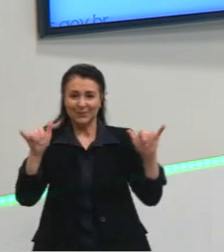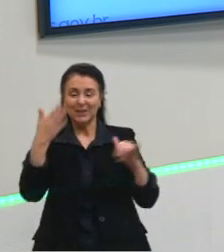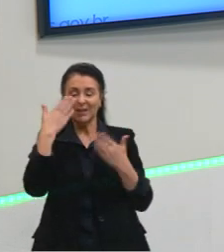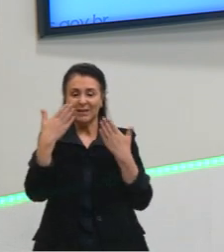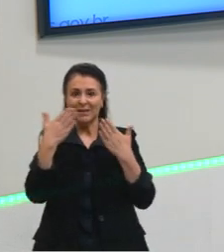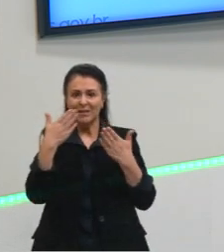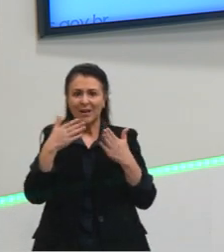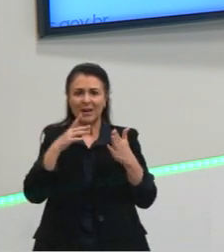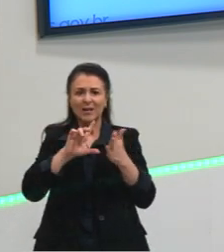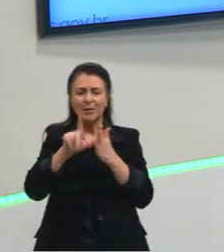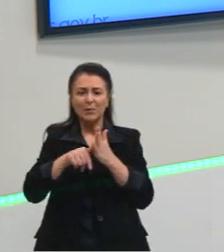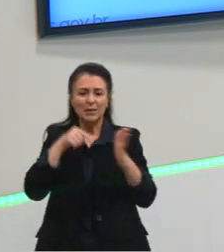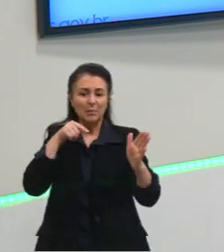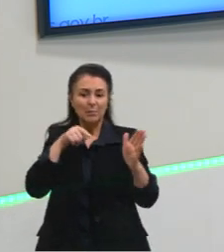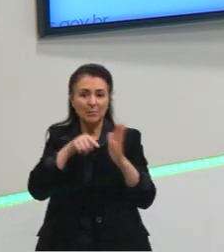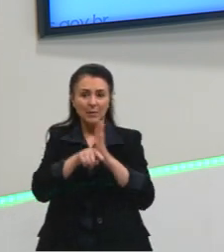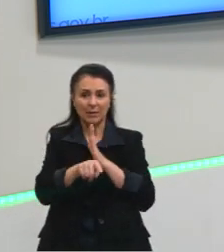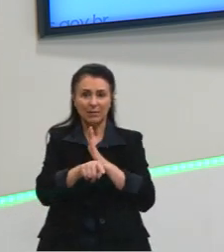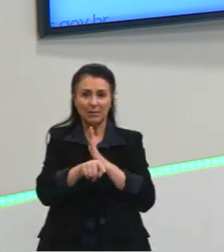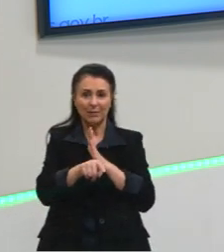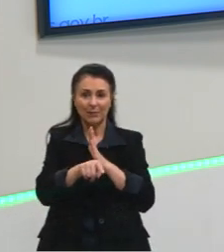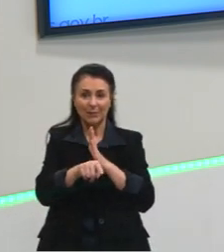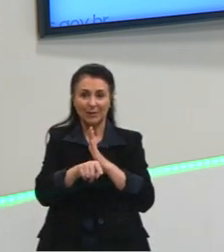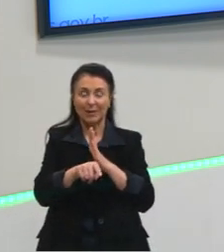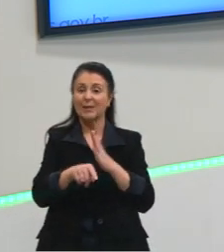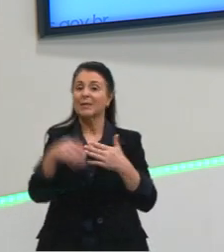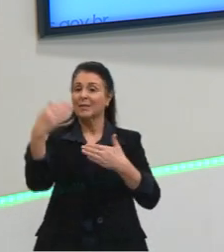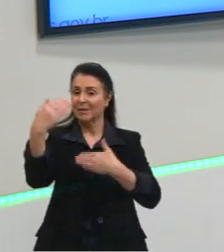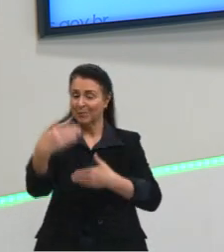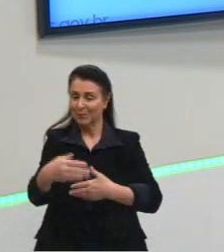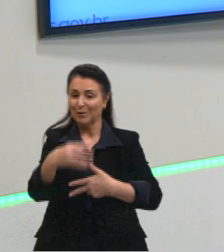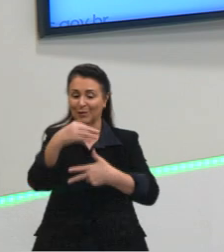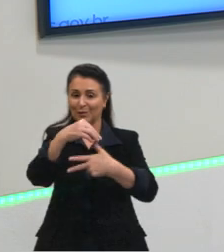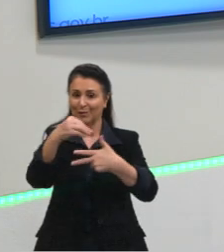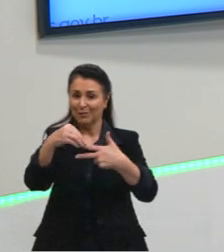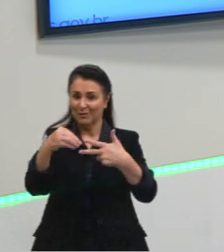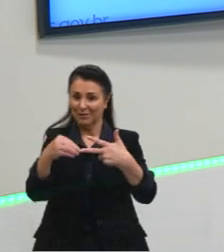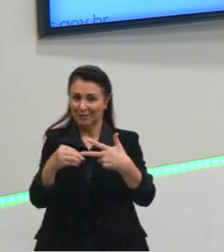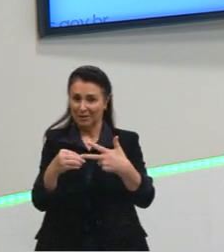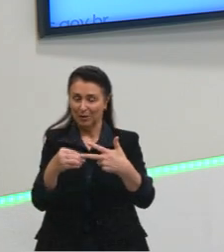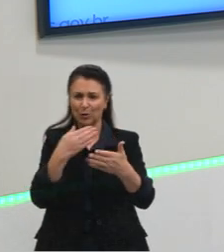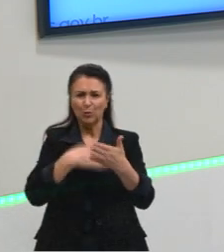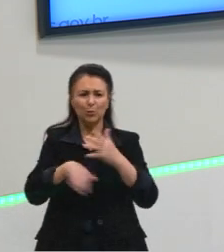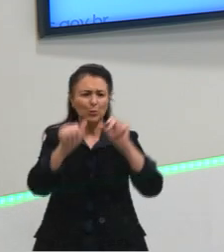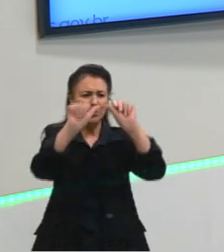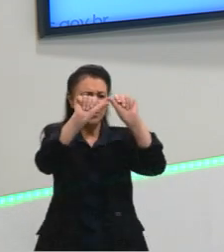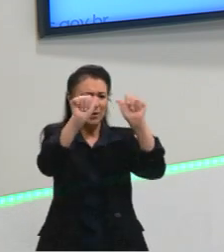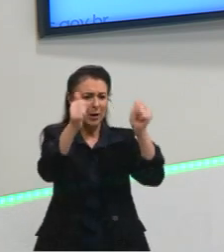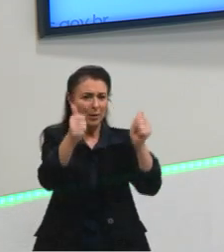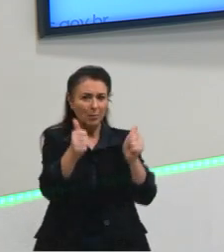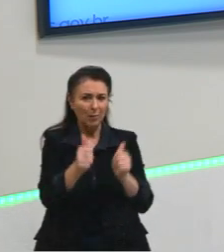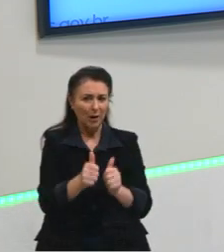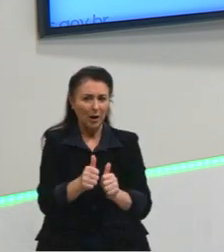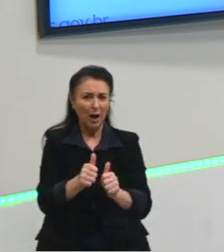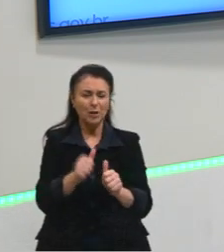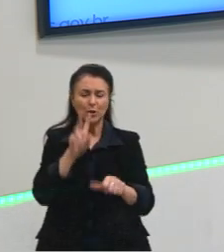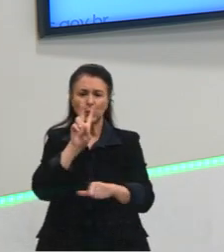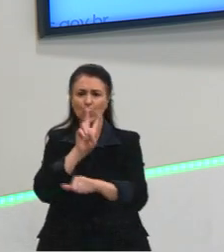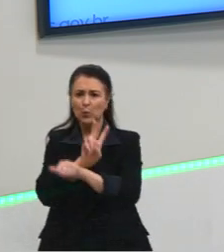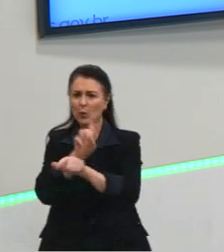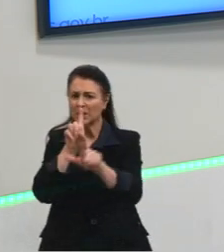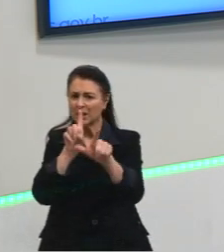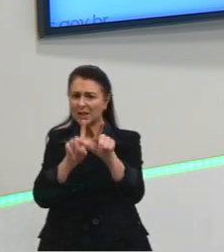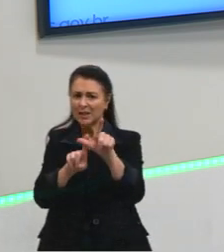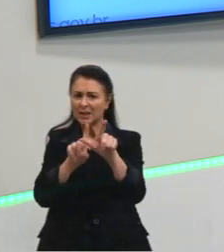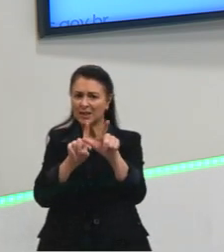Olá tudo que tá ali porque tudo que tá ali todas as imagens tudo que tá em letras menores nos ajudam